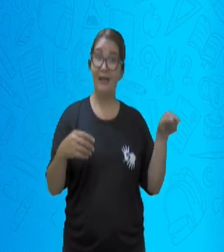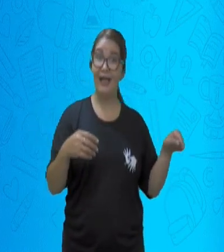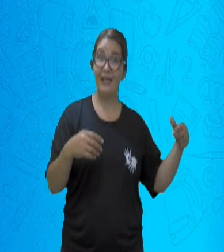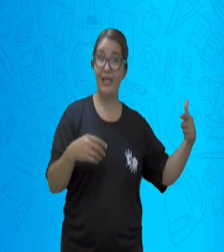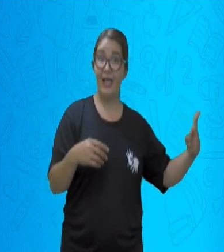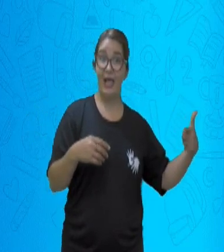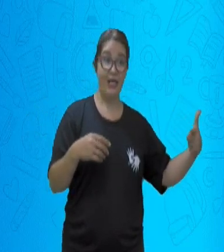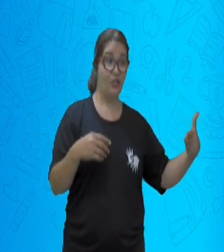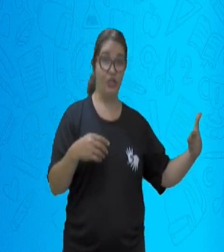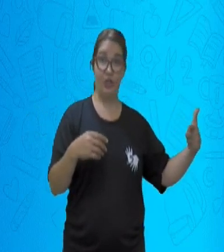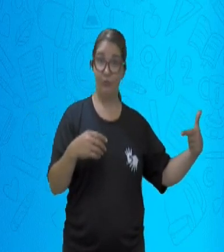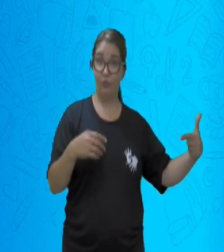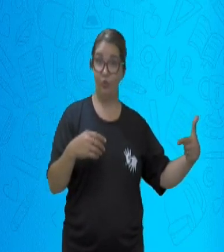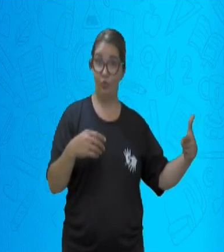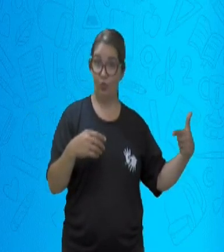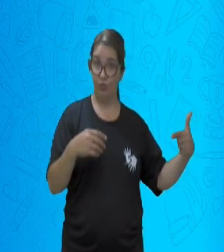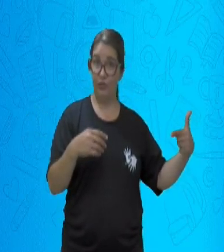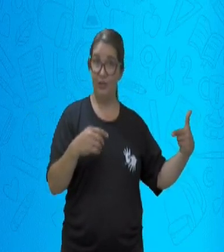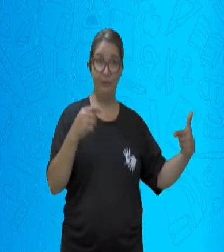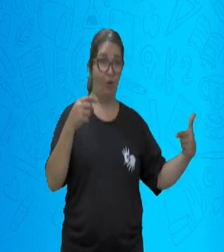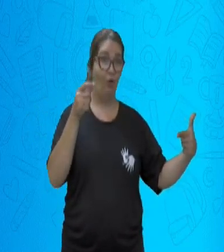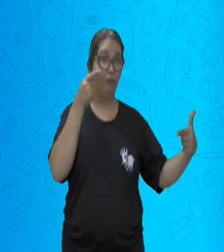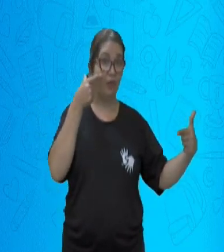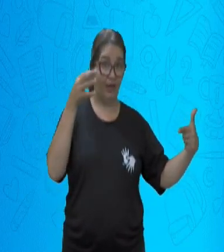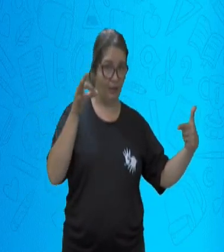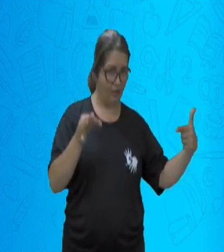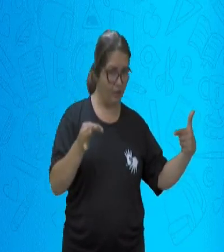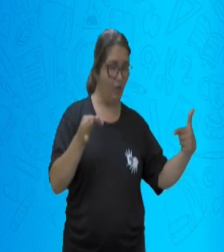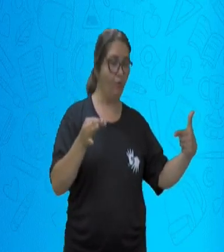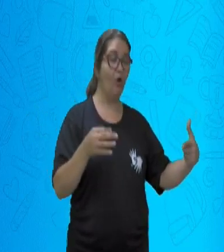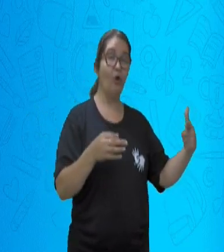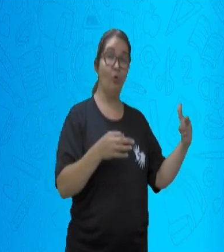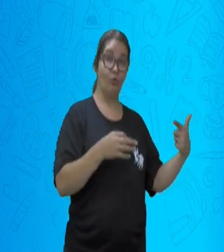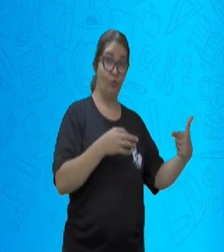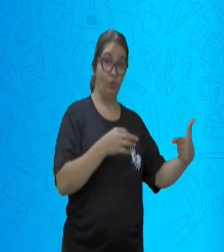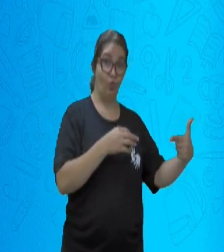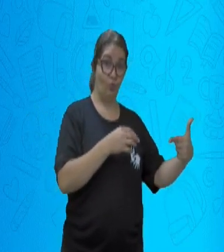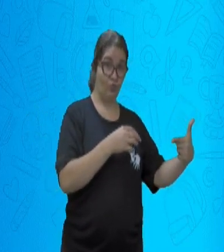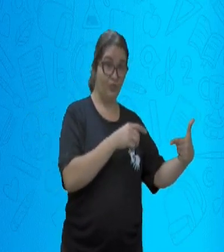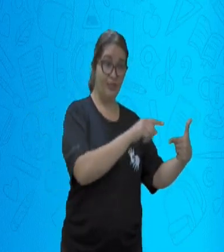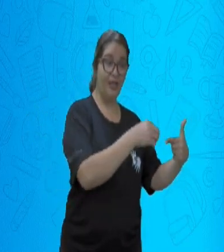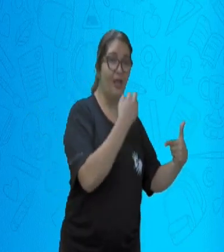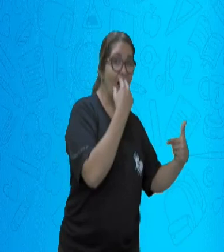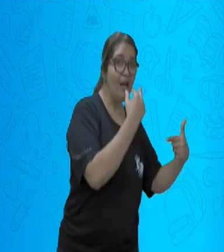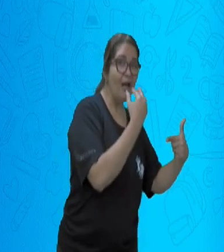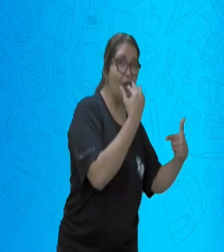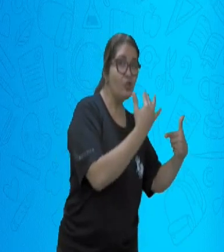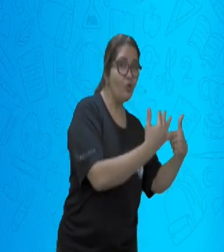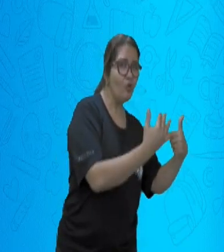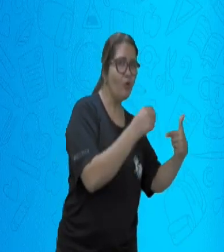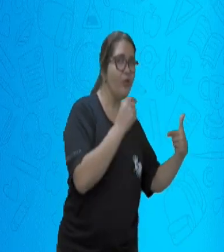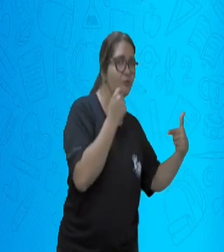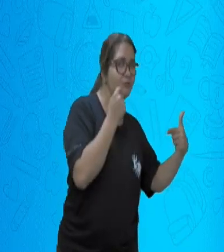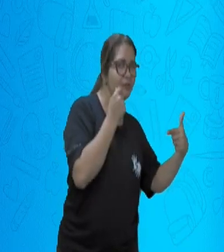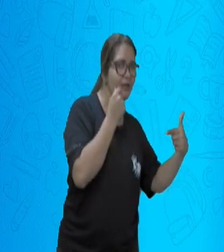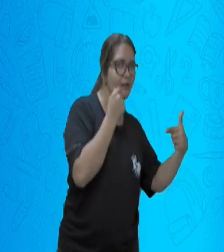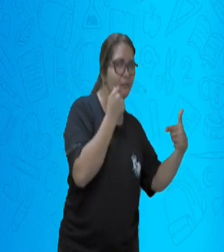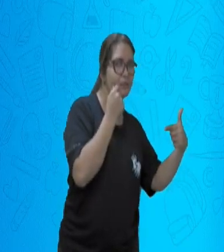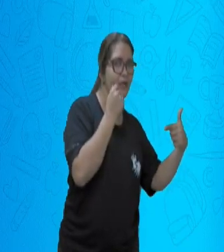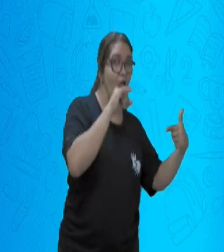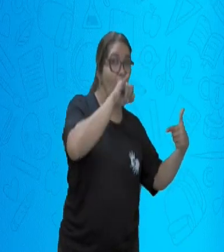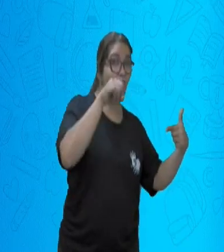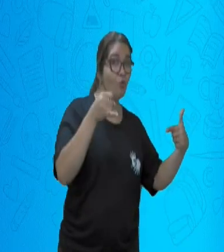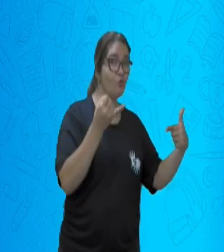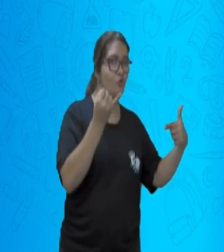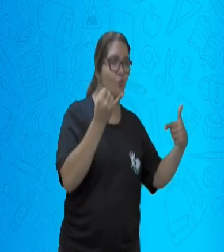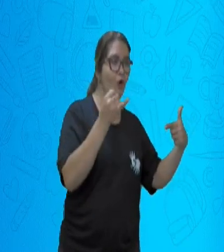tirar desses 12, presta atenção, quatro lápis. Ah, agora a situação é diferente. A gente não vai acrescentar, a